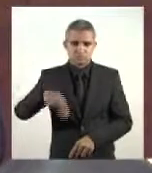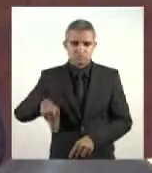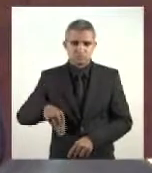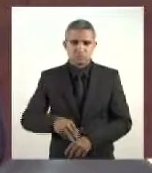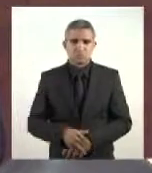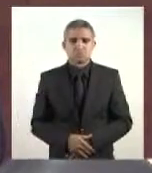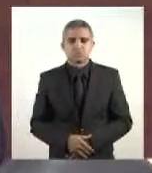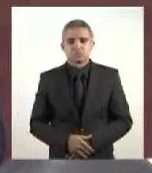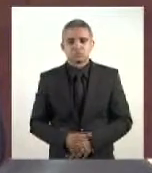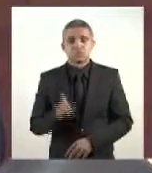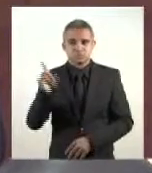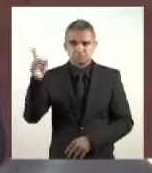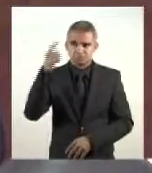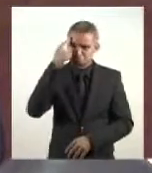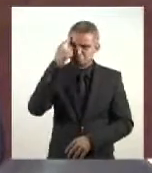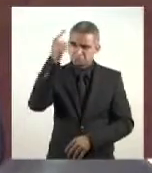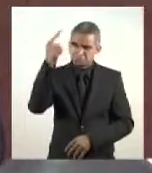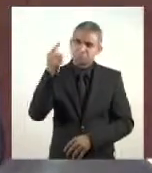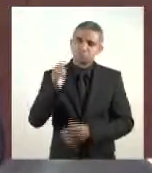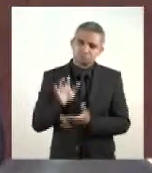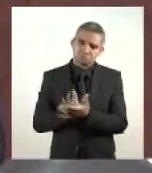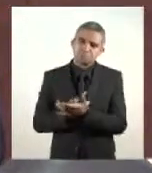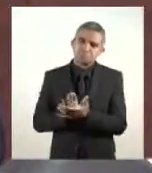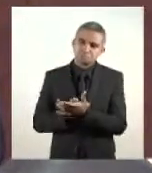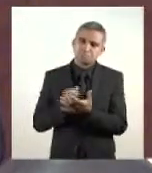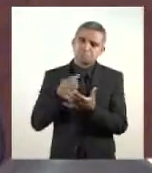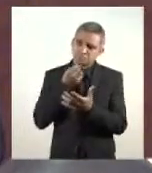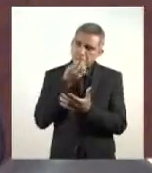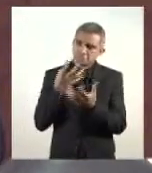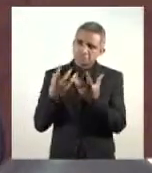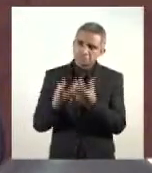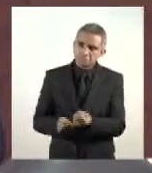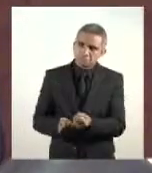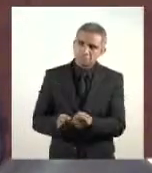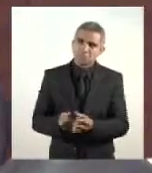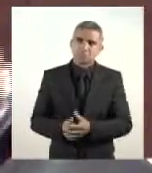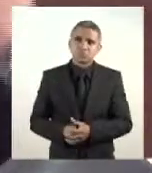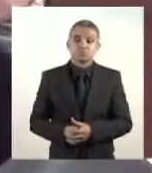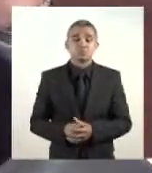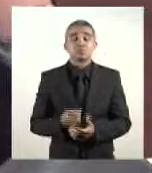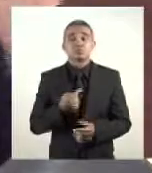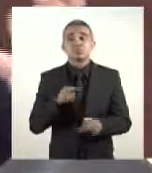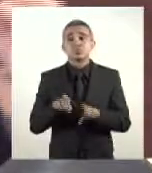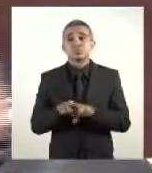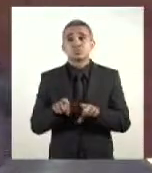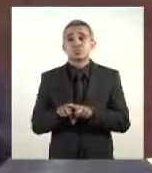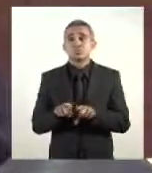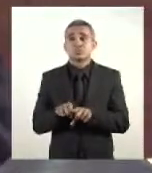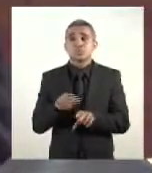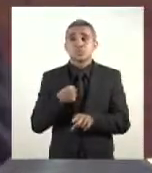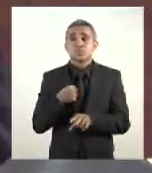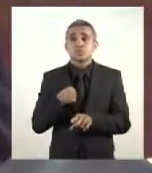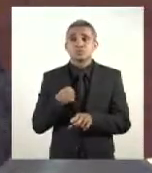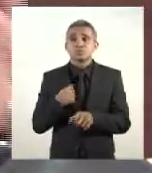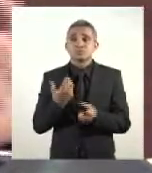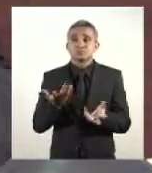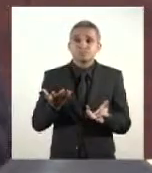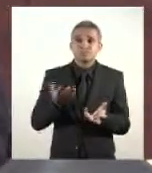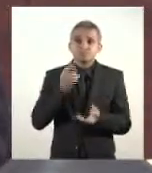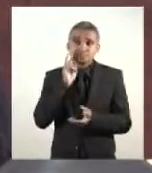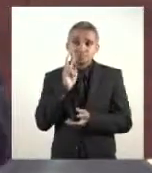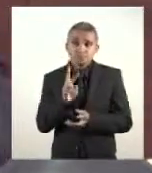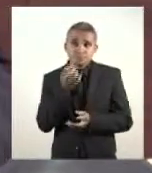A sua ideia é muito bem-vinda e espero que isso contamine e